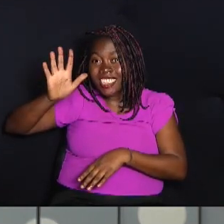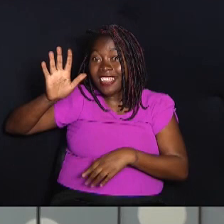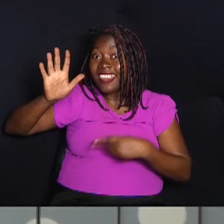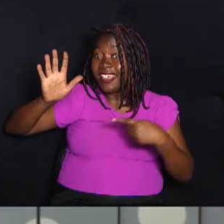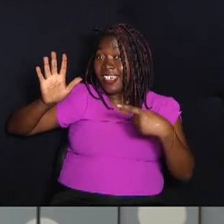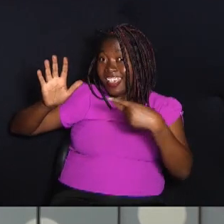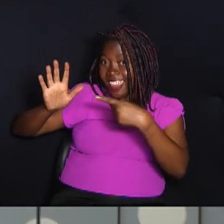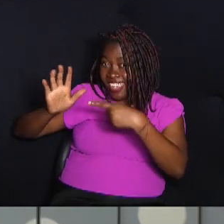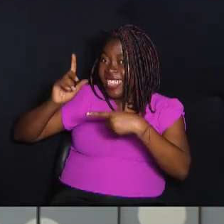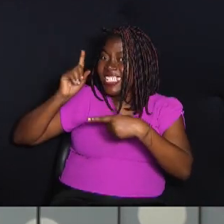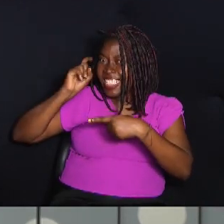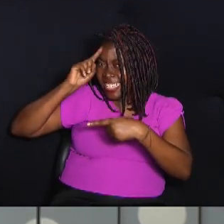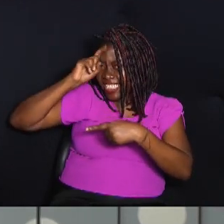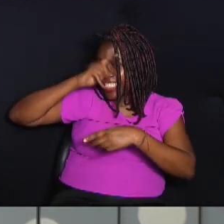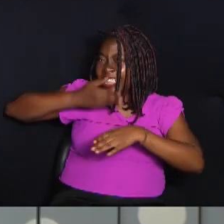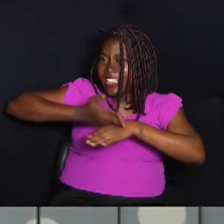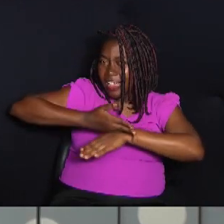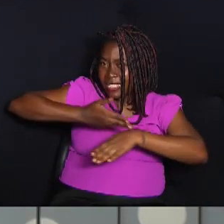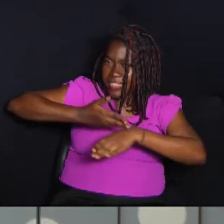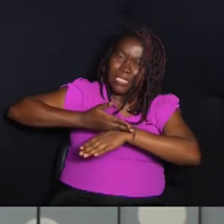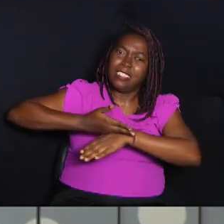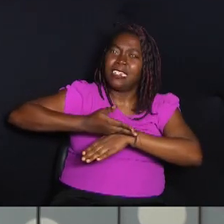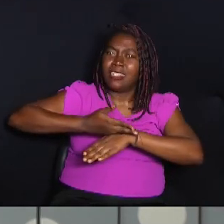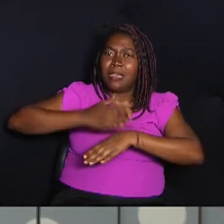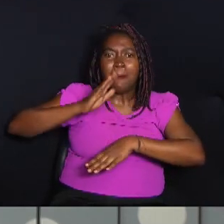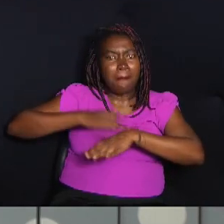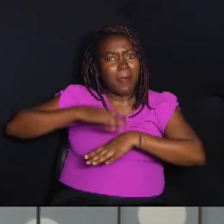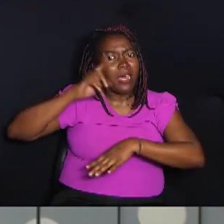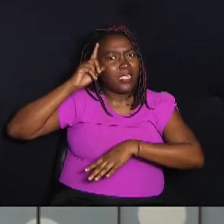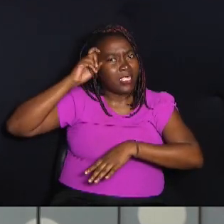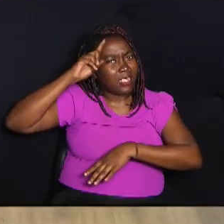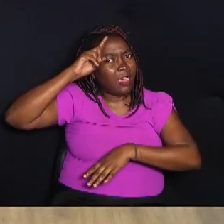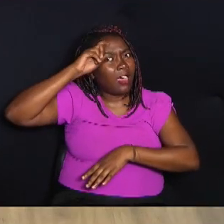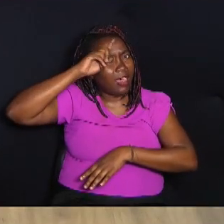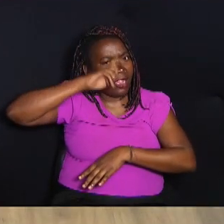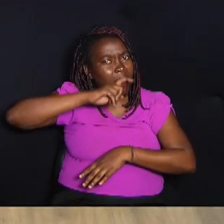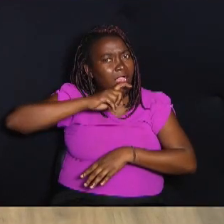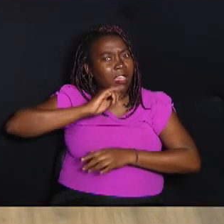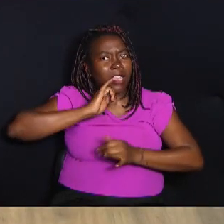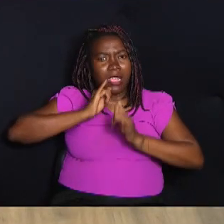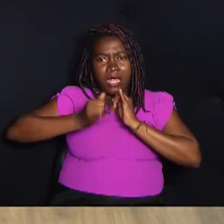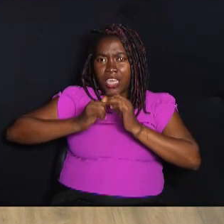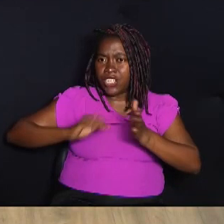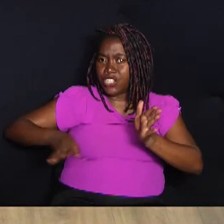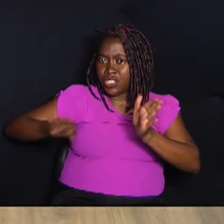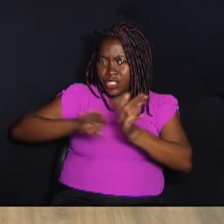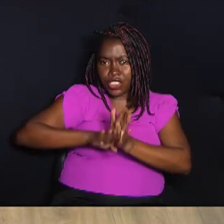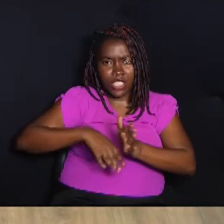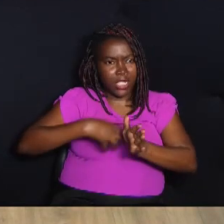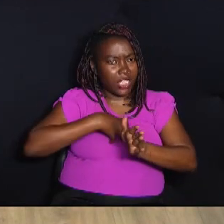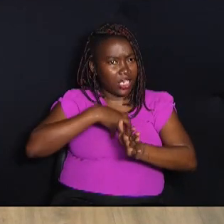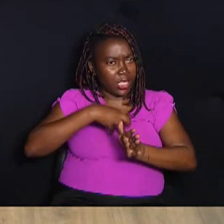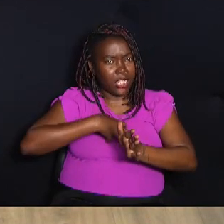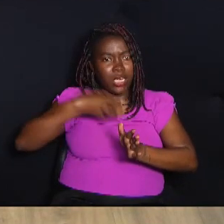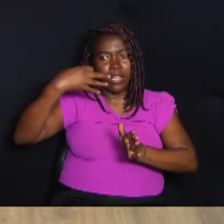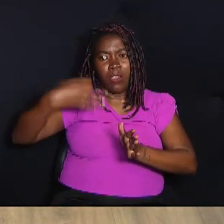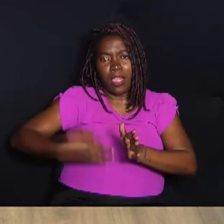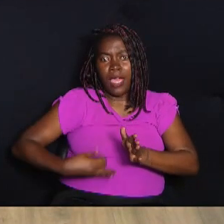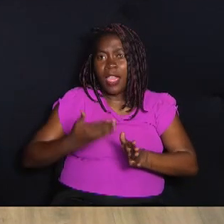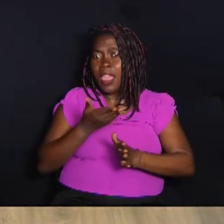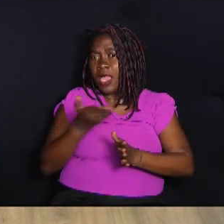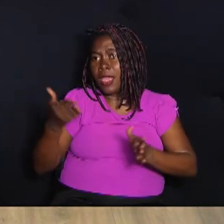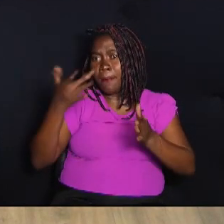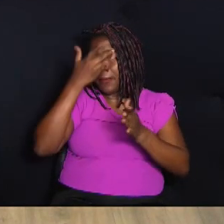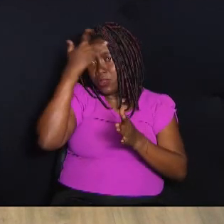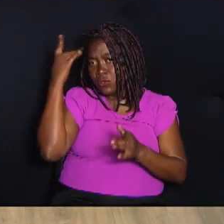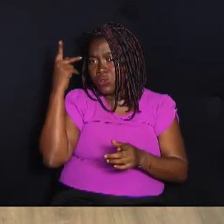mais difícil, o acesso é mais complicado para que essa informação chegue de forma correta e essas pessoas